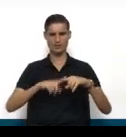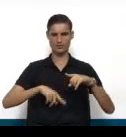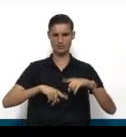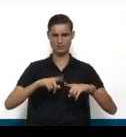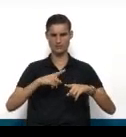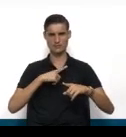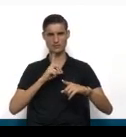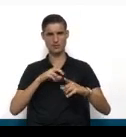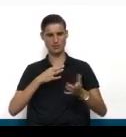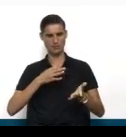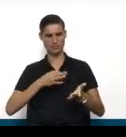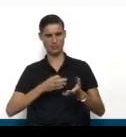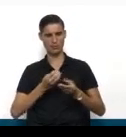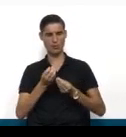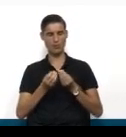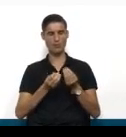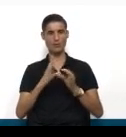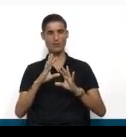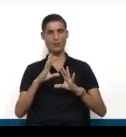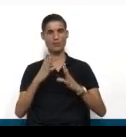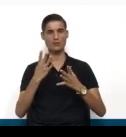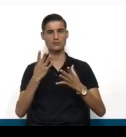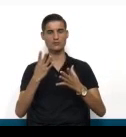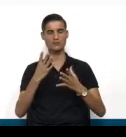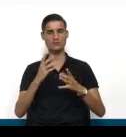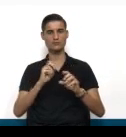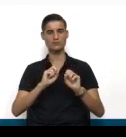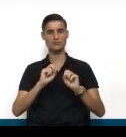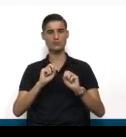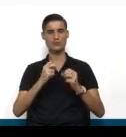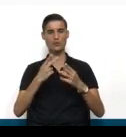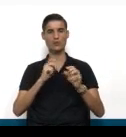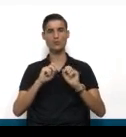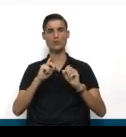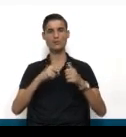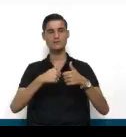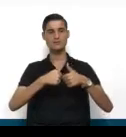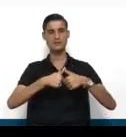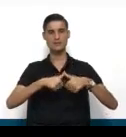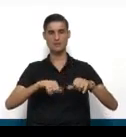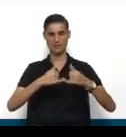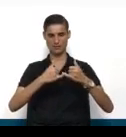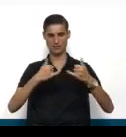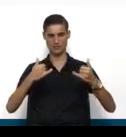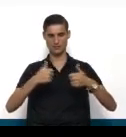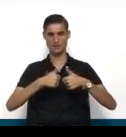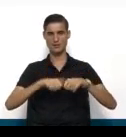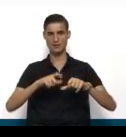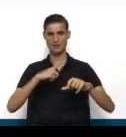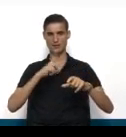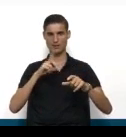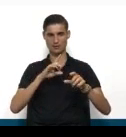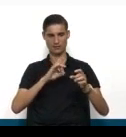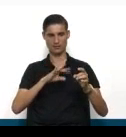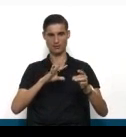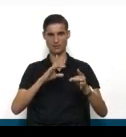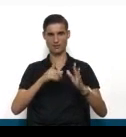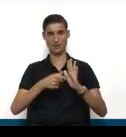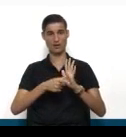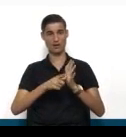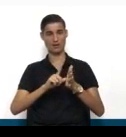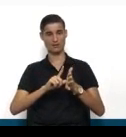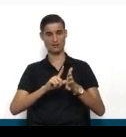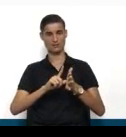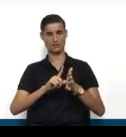da nota que ela é executada, né? Ou seja, a posição em que a corda está presa pelos dedos